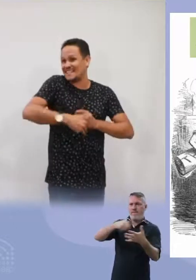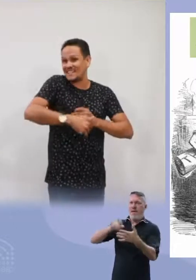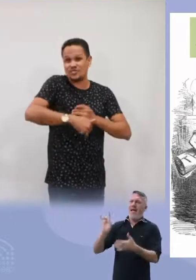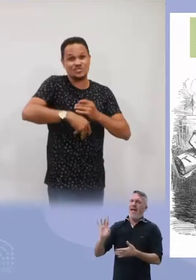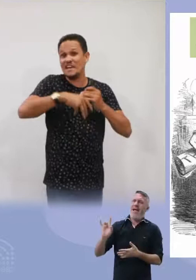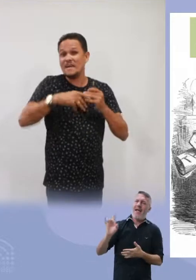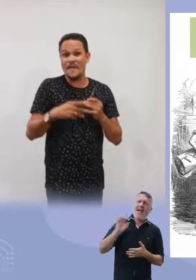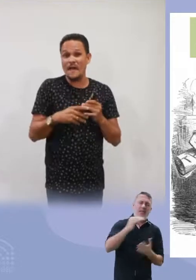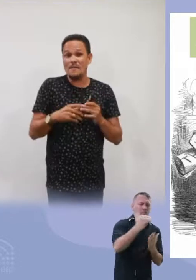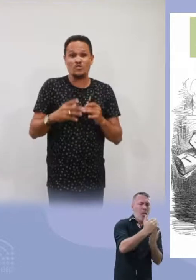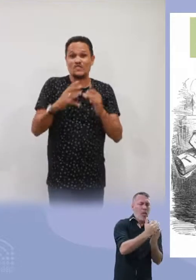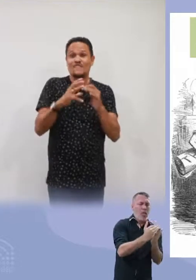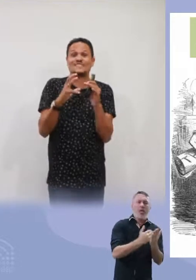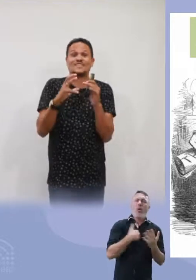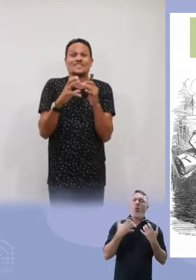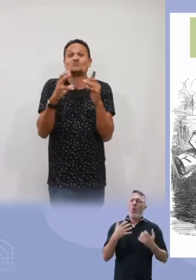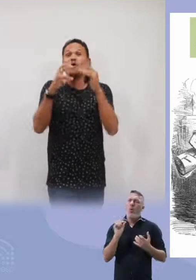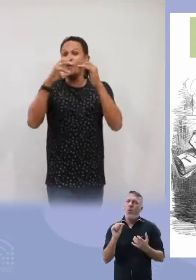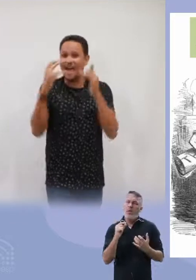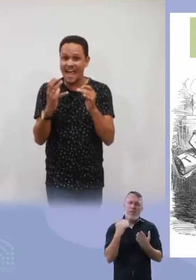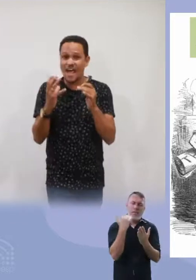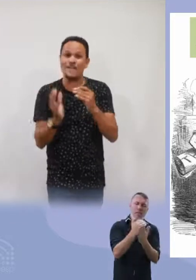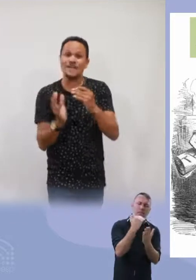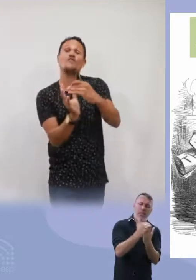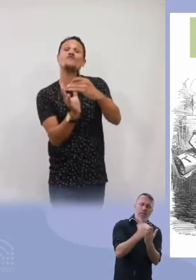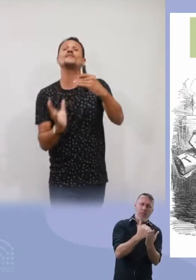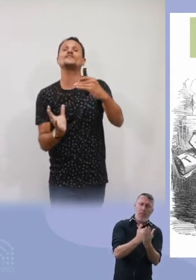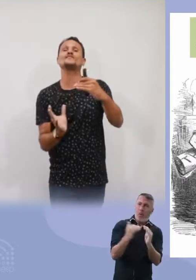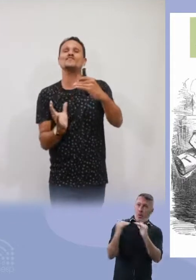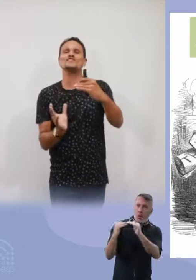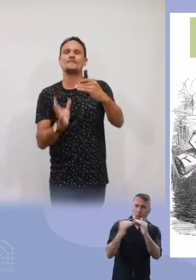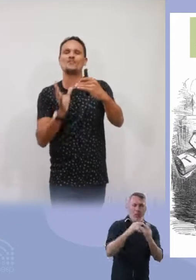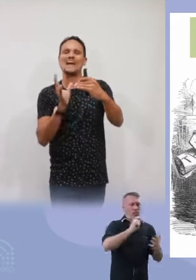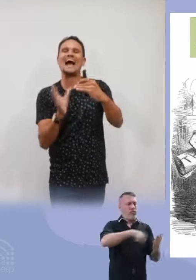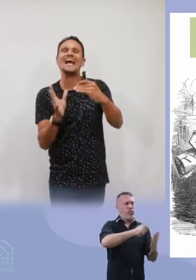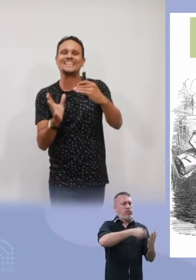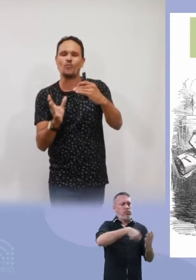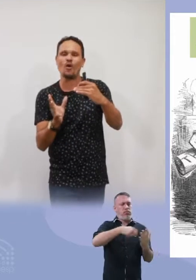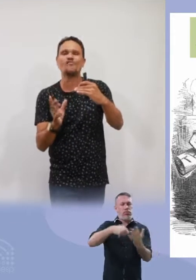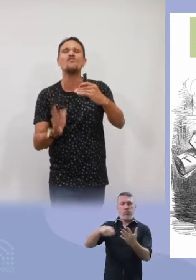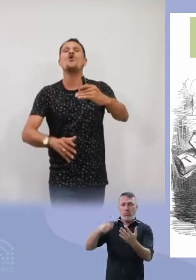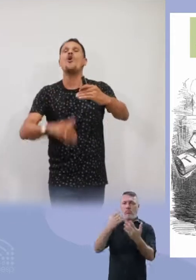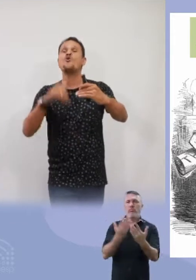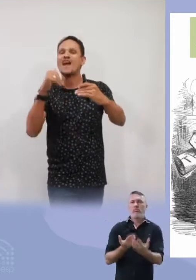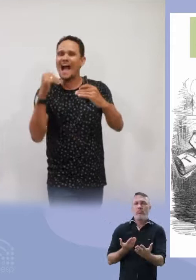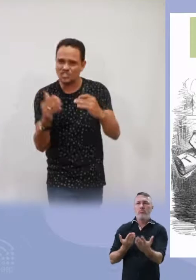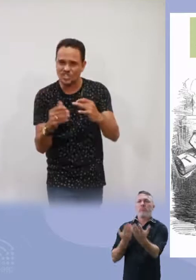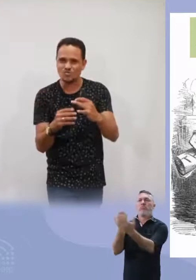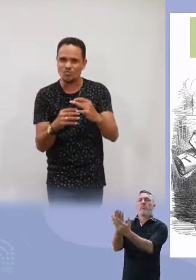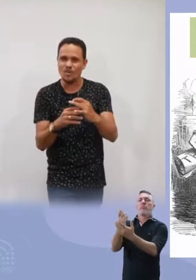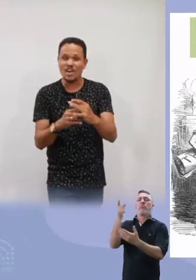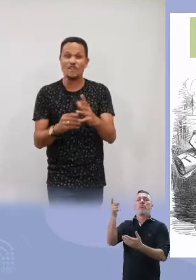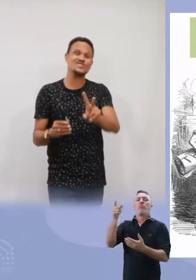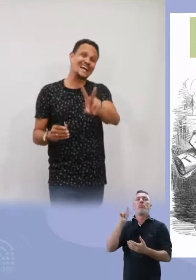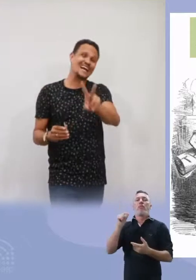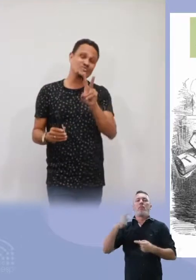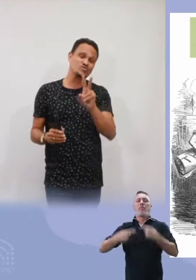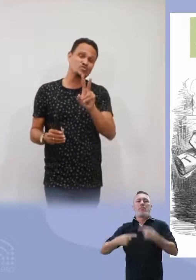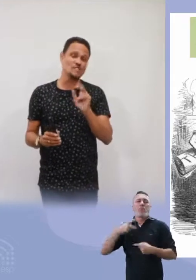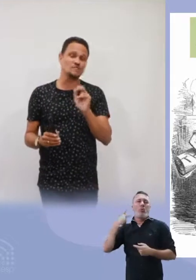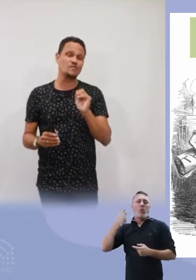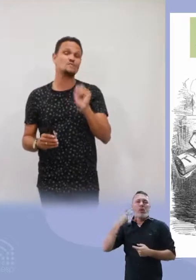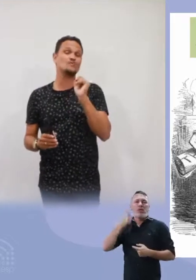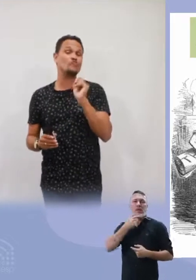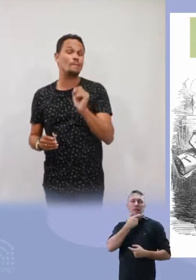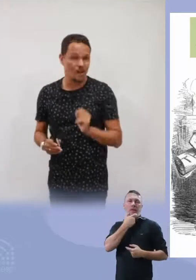nada, ainda que não se faça tanto ao mas é um movimento chamado Carta do Povo ou cartismo. Eu vou destacar esses